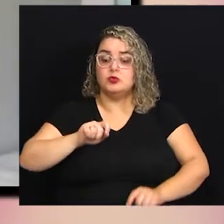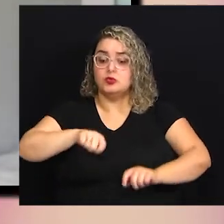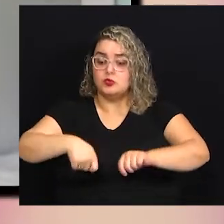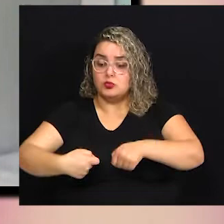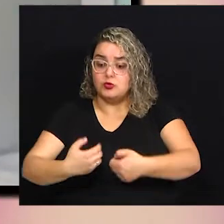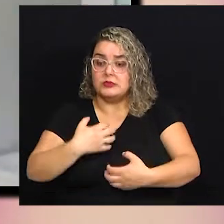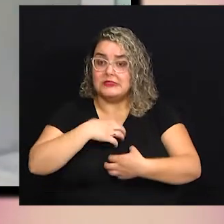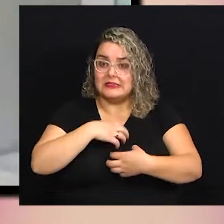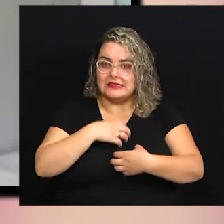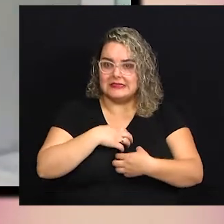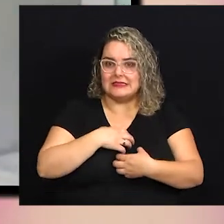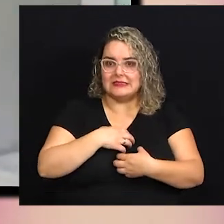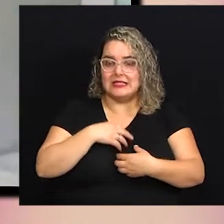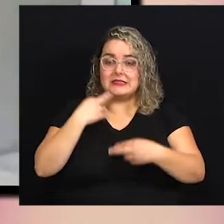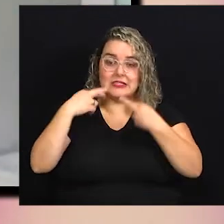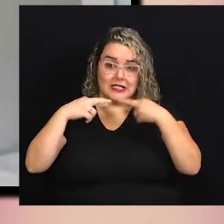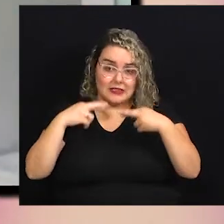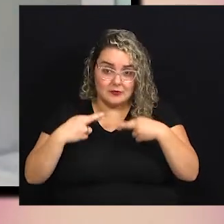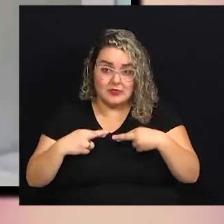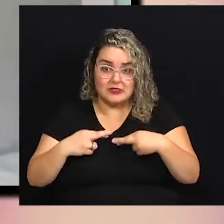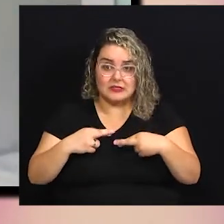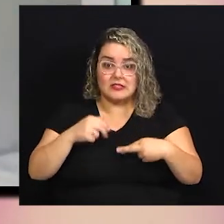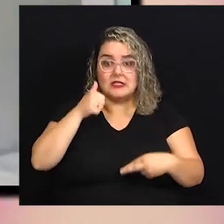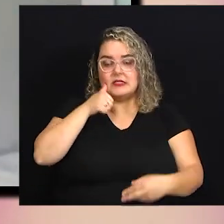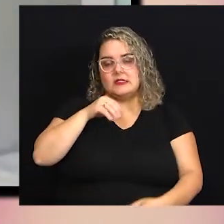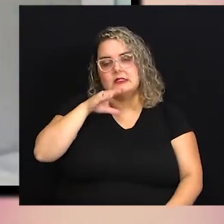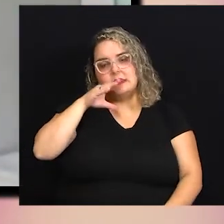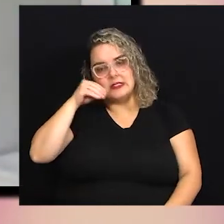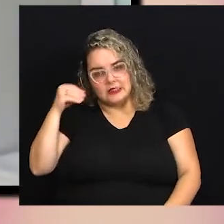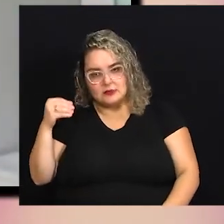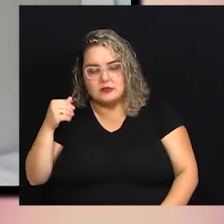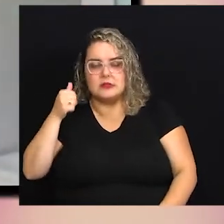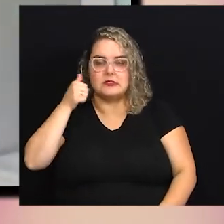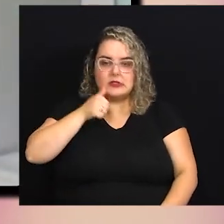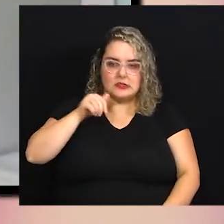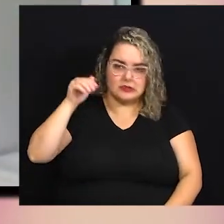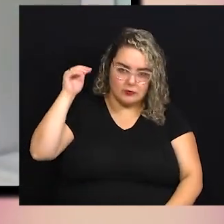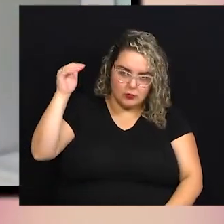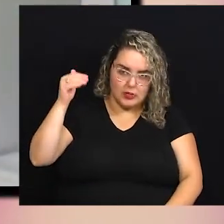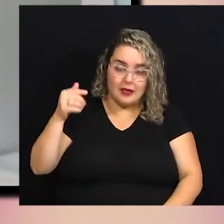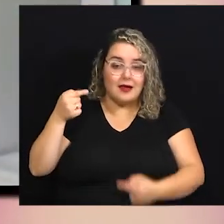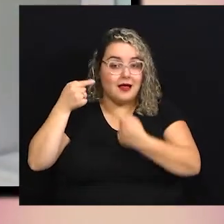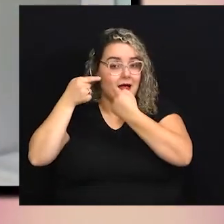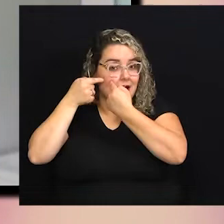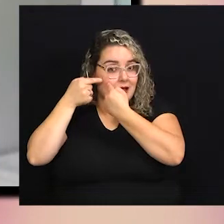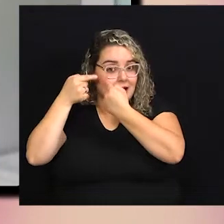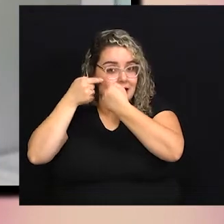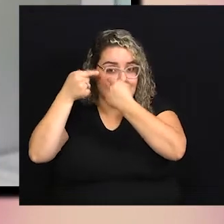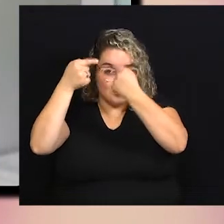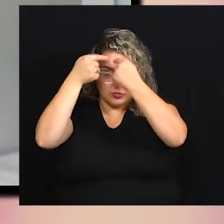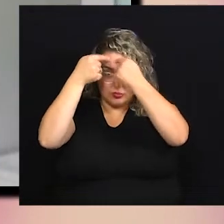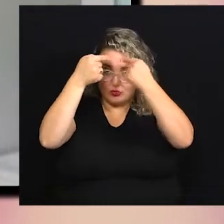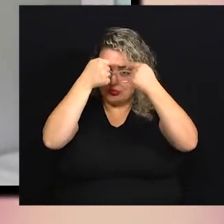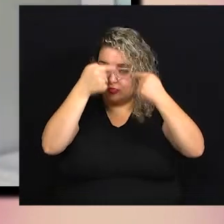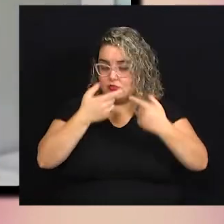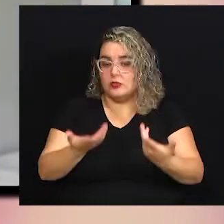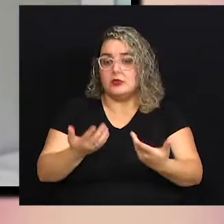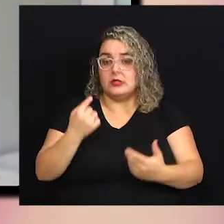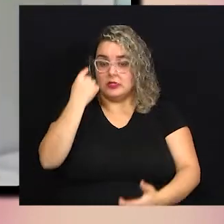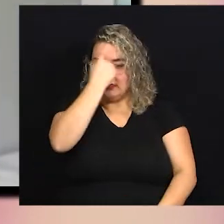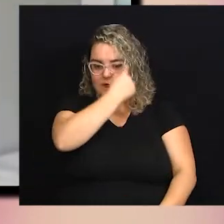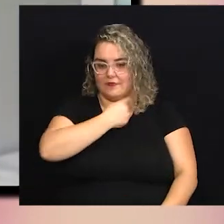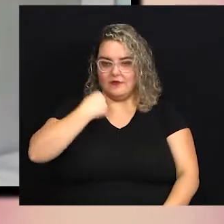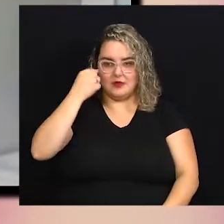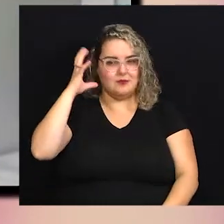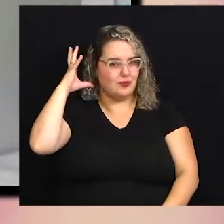muito os sinais e sintomas, as queixas dessa adolescente, dessa mulher. Acne e sutismo, principalmente